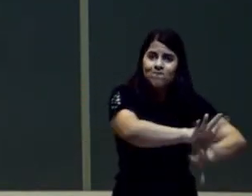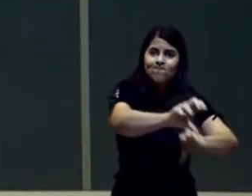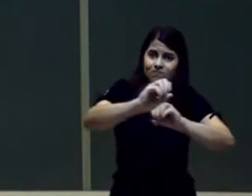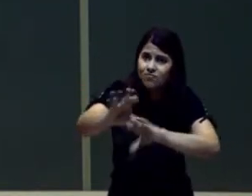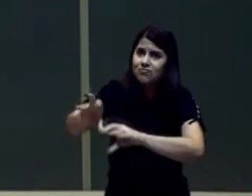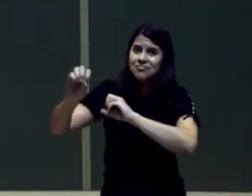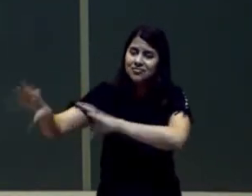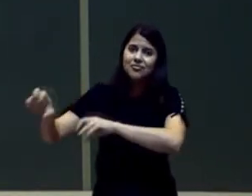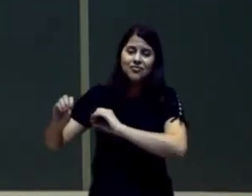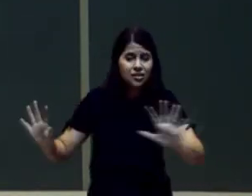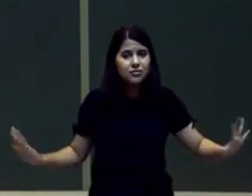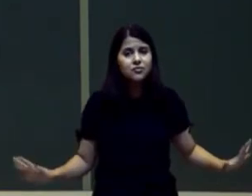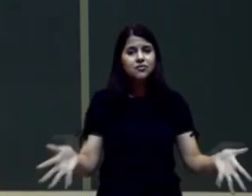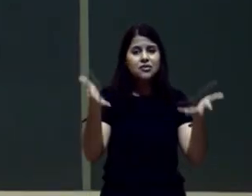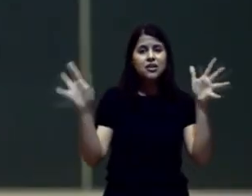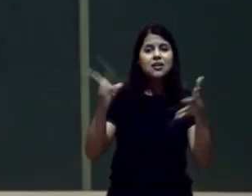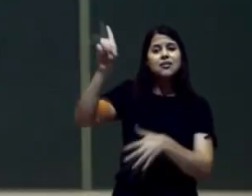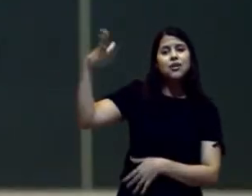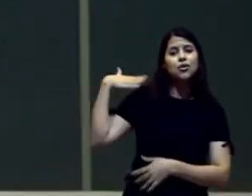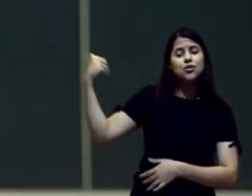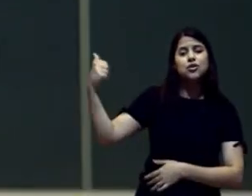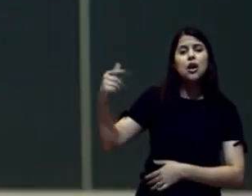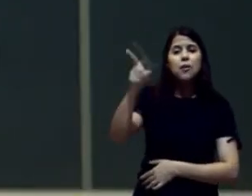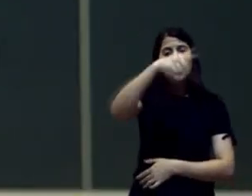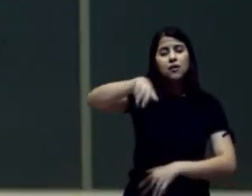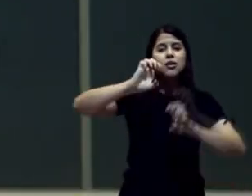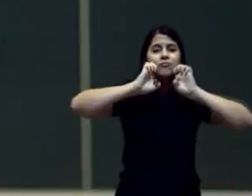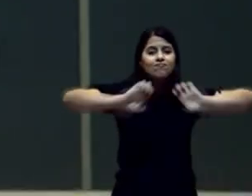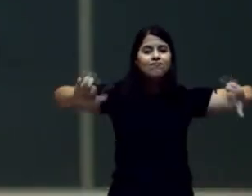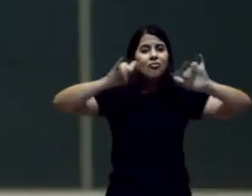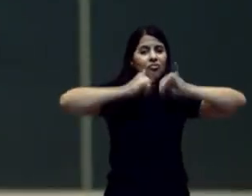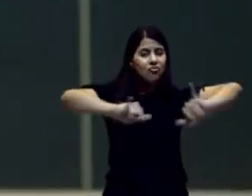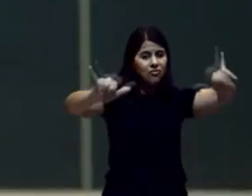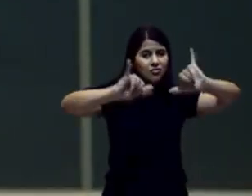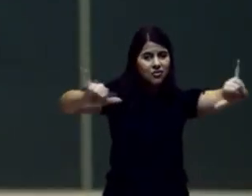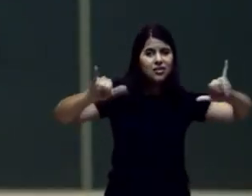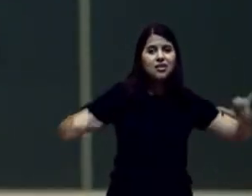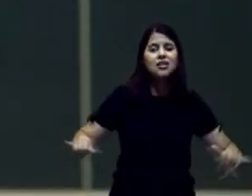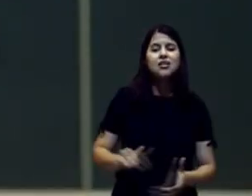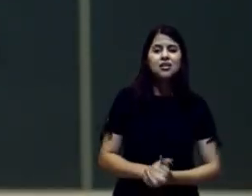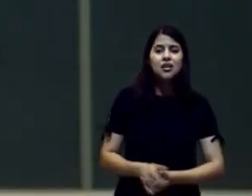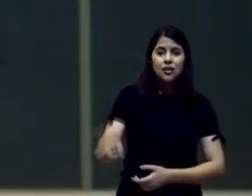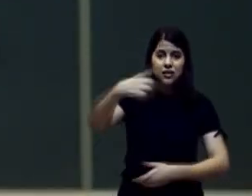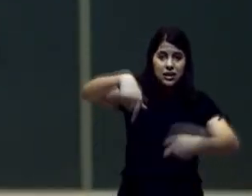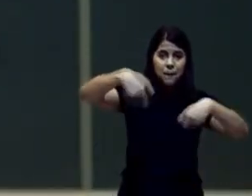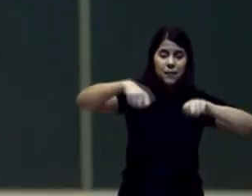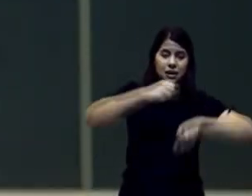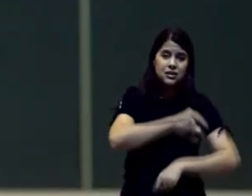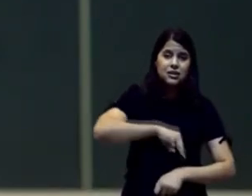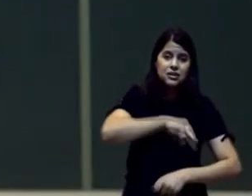por missões. Deus está nos chamando e dizendo: você precisa ser uma carta missionária,